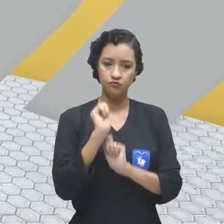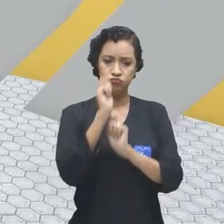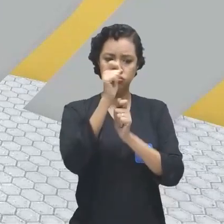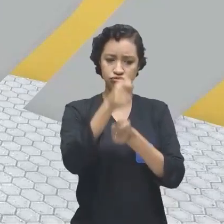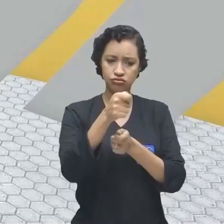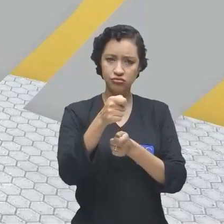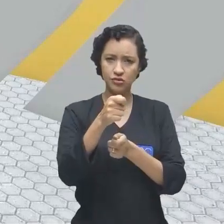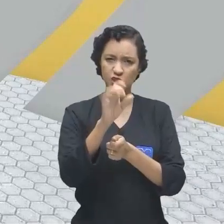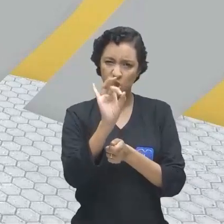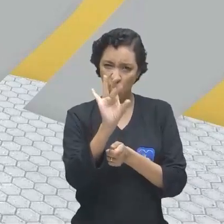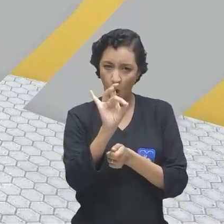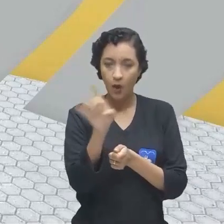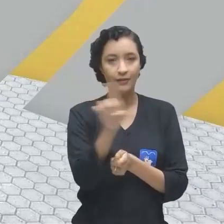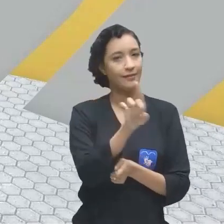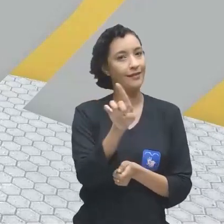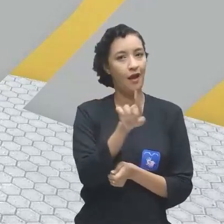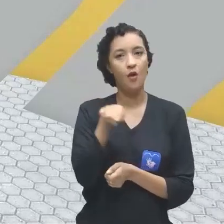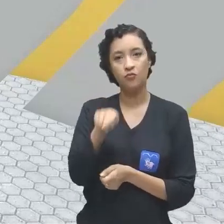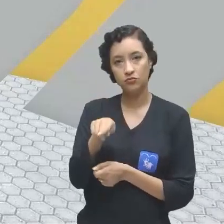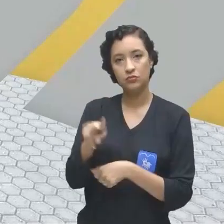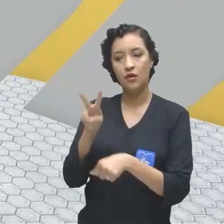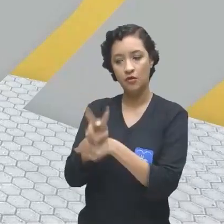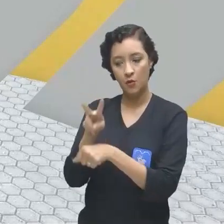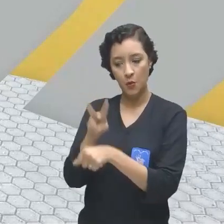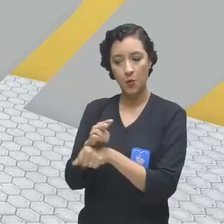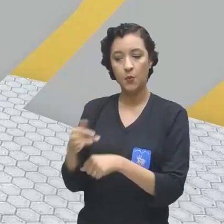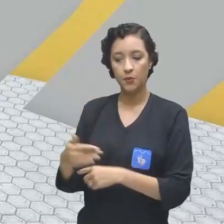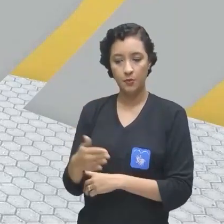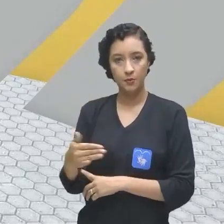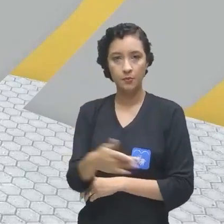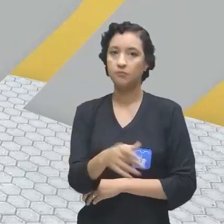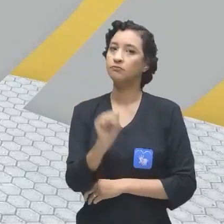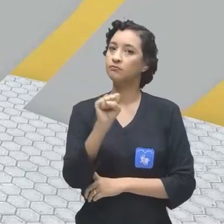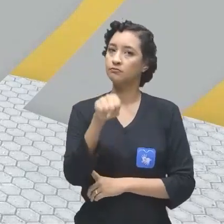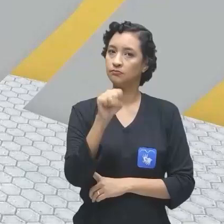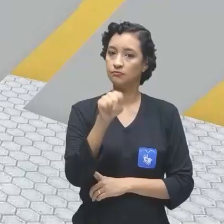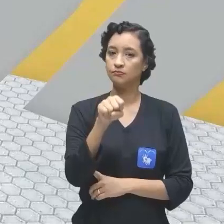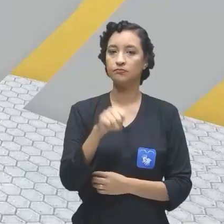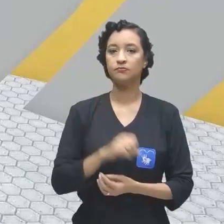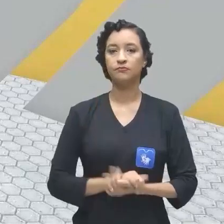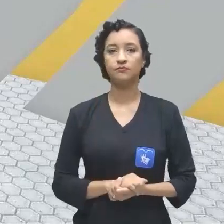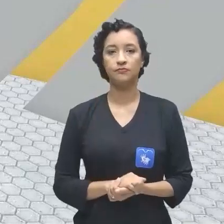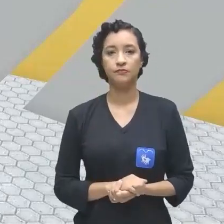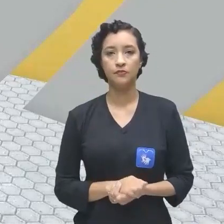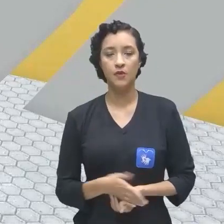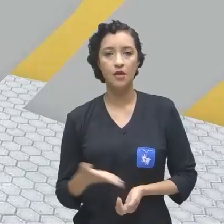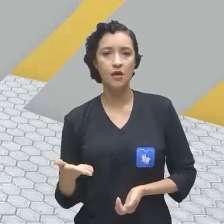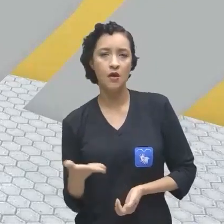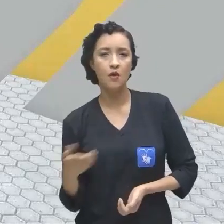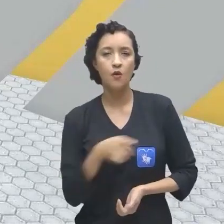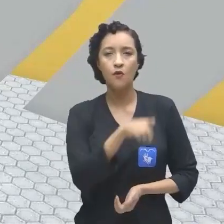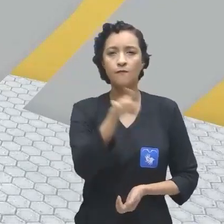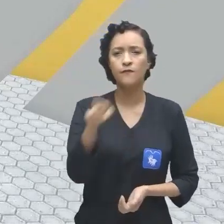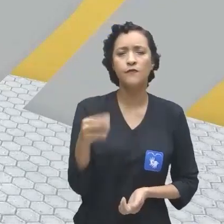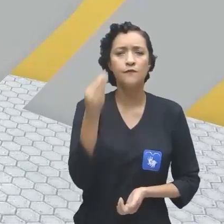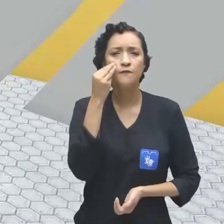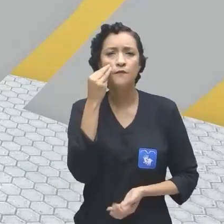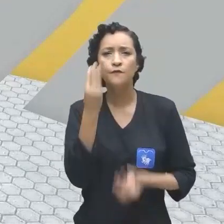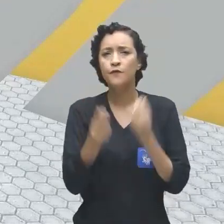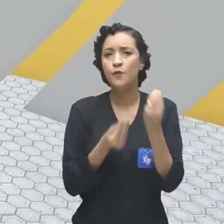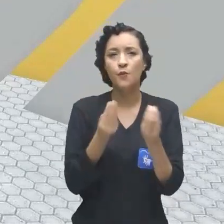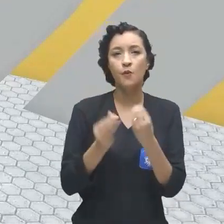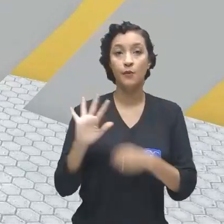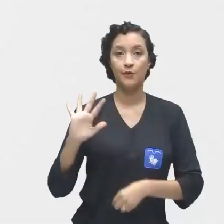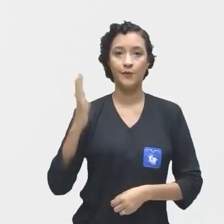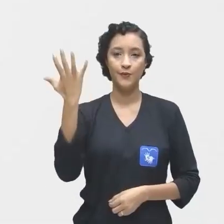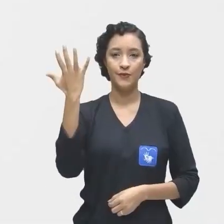rio, mas também se tem criadouros de peixe. E agora você vai ver como que esse setor funciona. Vamos lá? Acompanhe